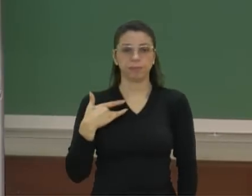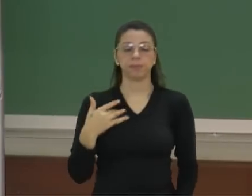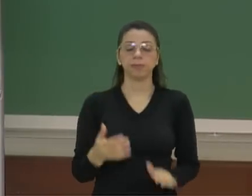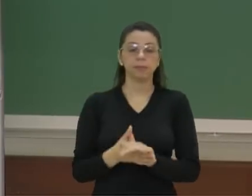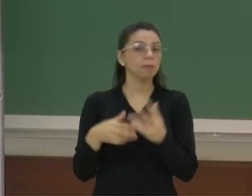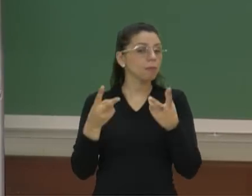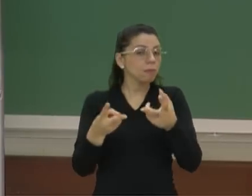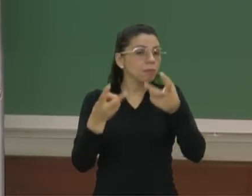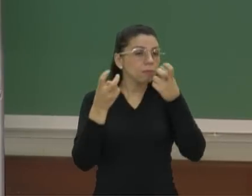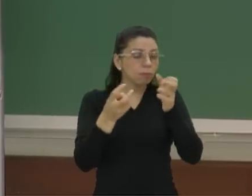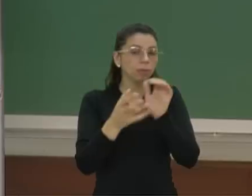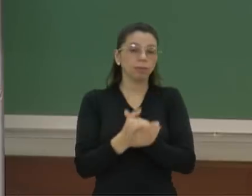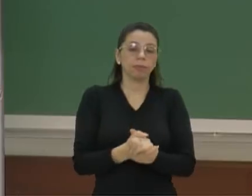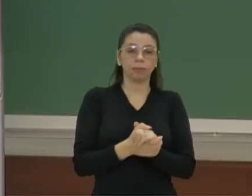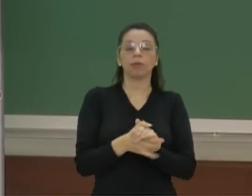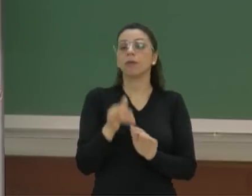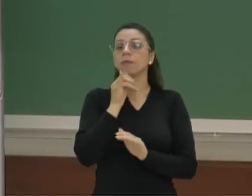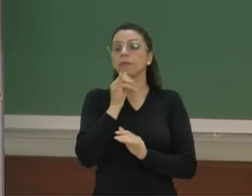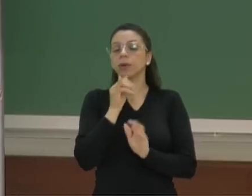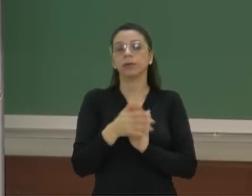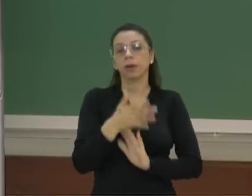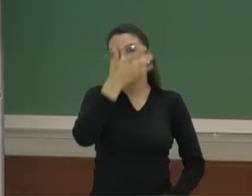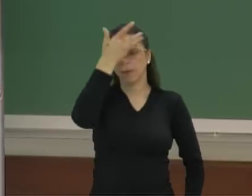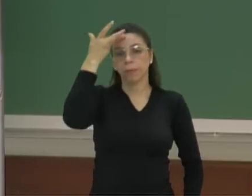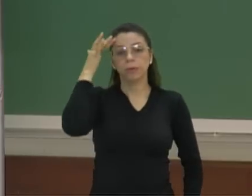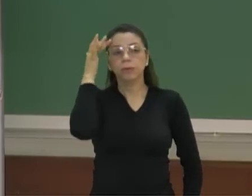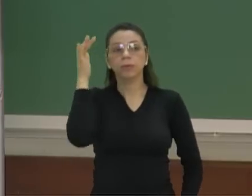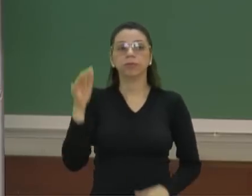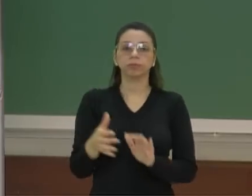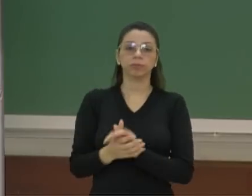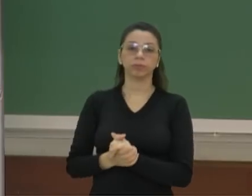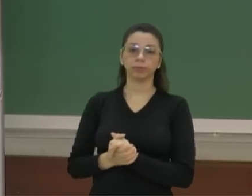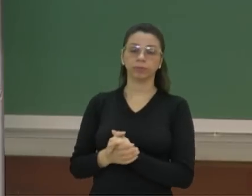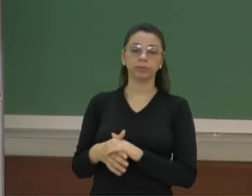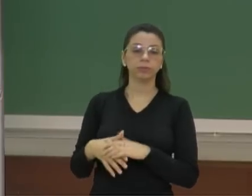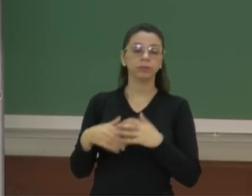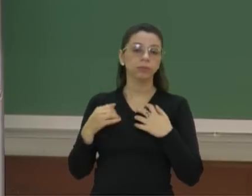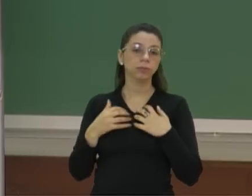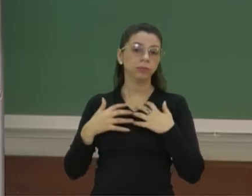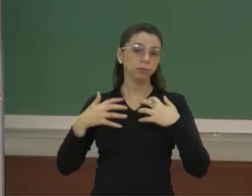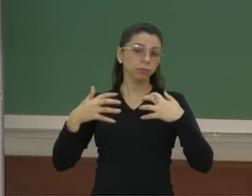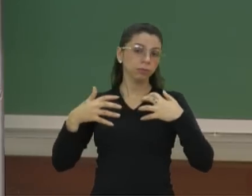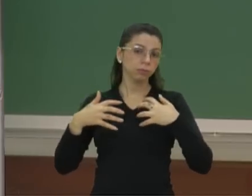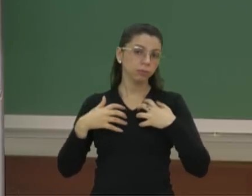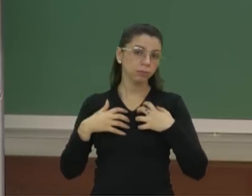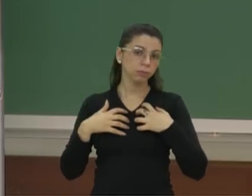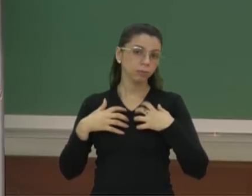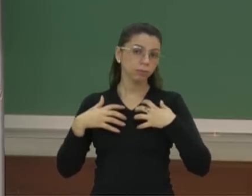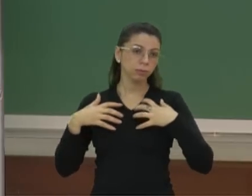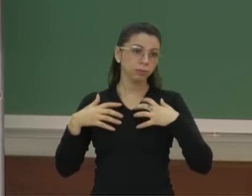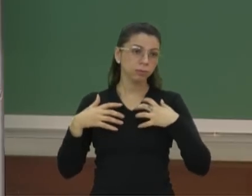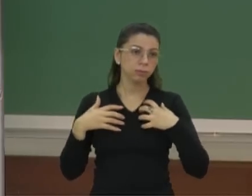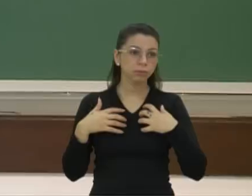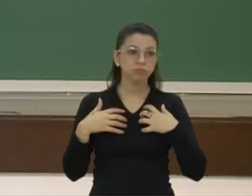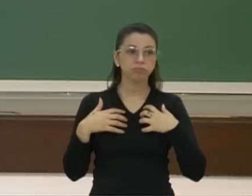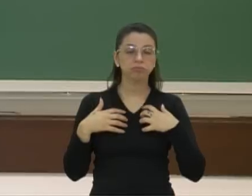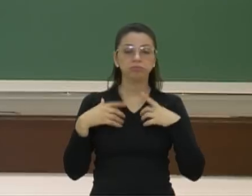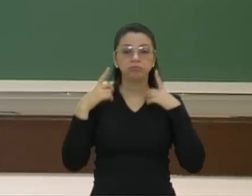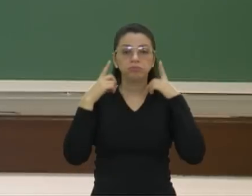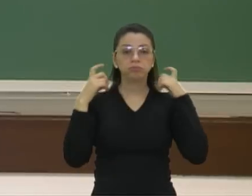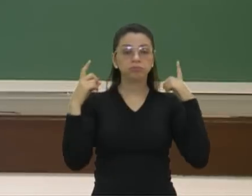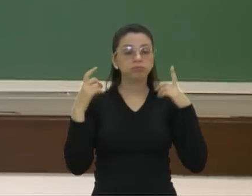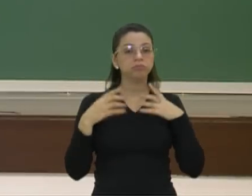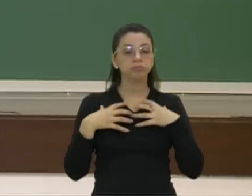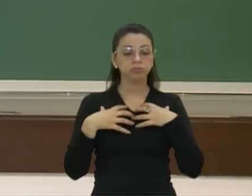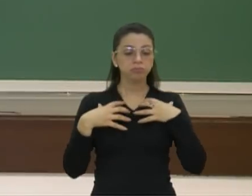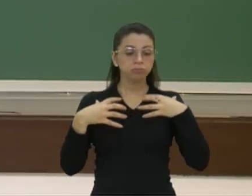algumas situações? Então, por exemplo, uma pessoa respirando, normalmente, é um som que não nos atrapalha.